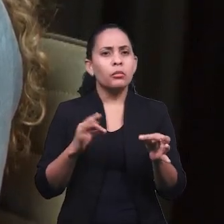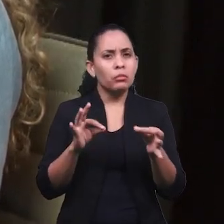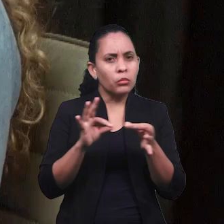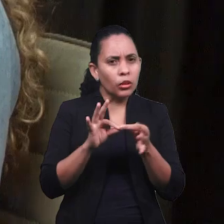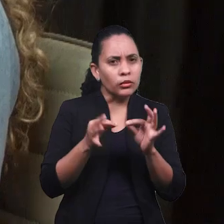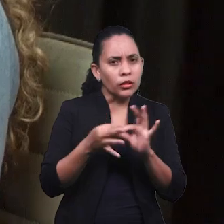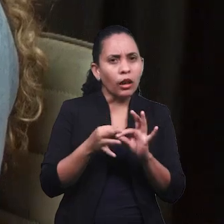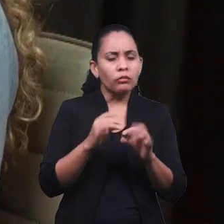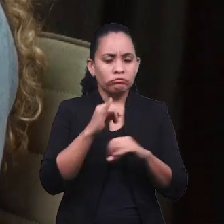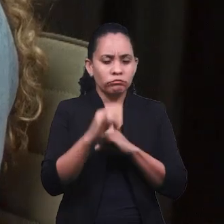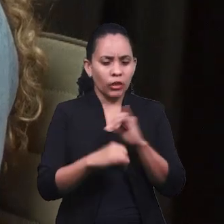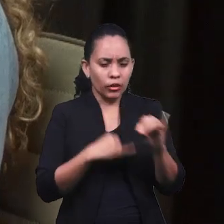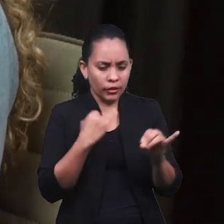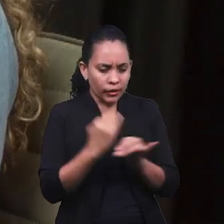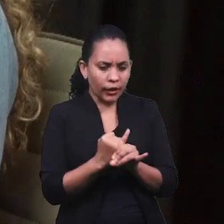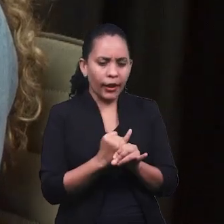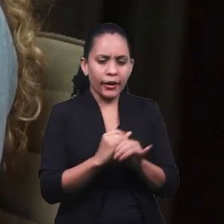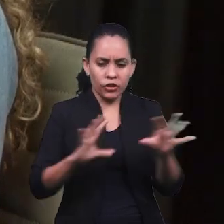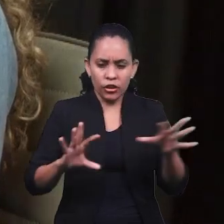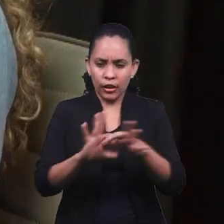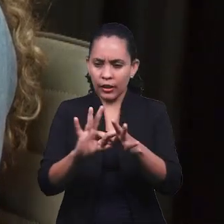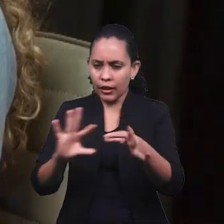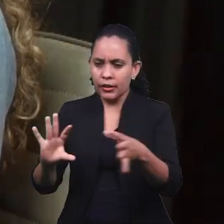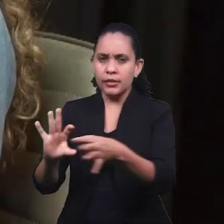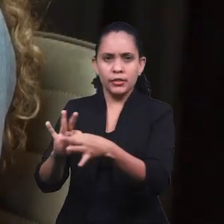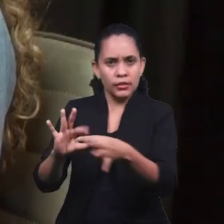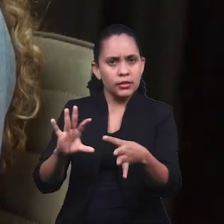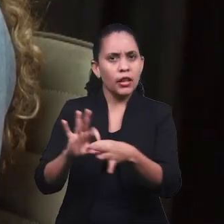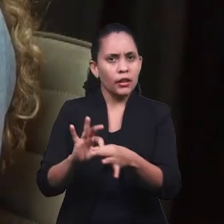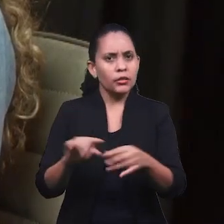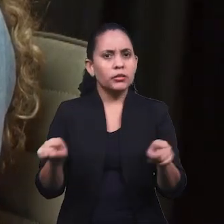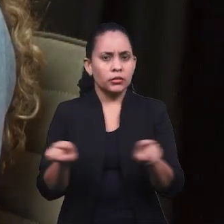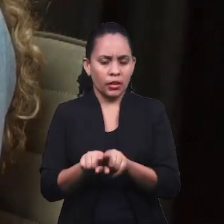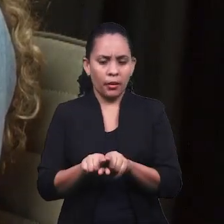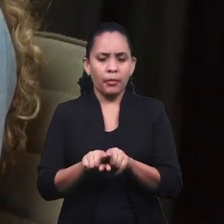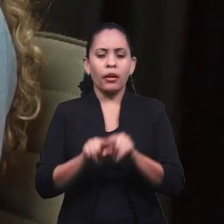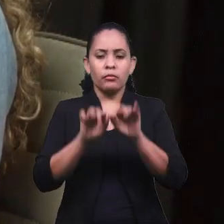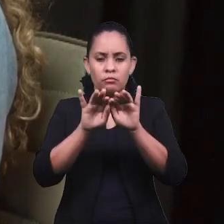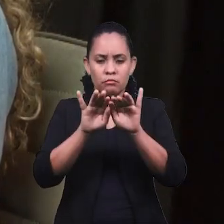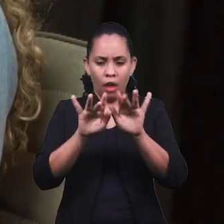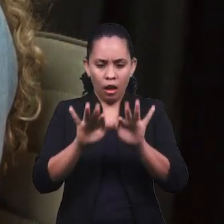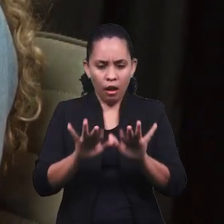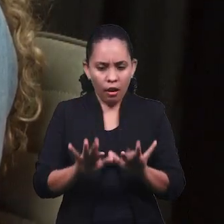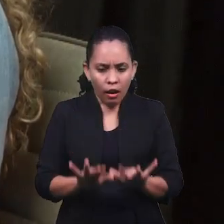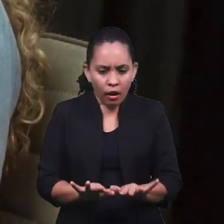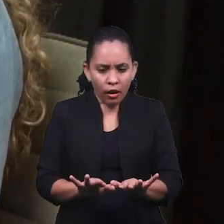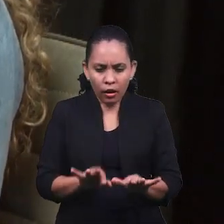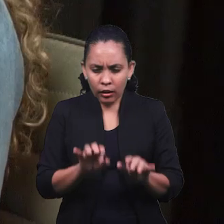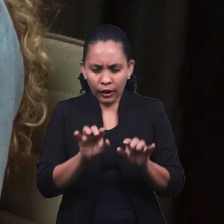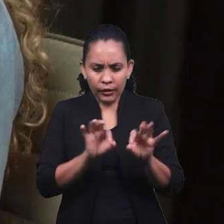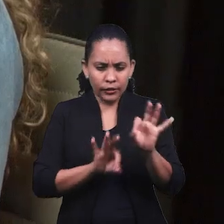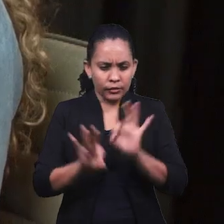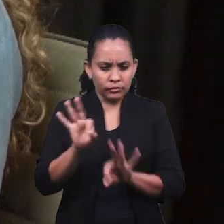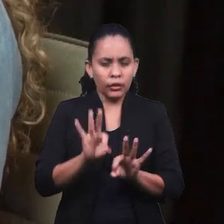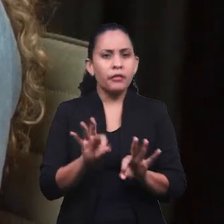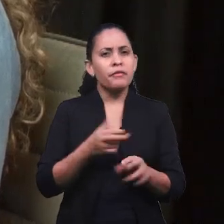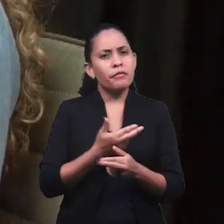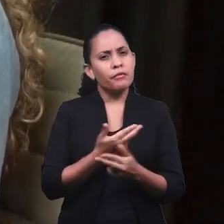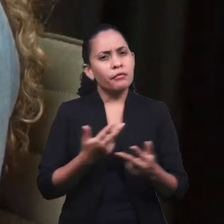externos da organização e transforma aquilo em informações úteis, aí a organização pode utilizar aquilo